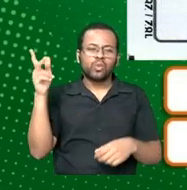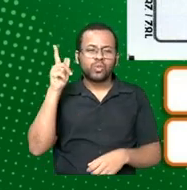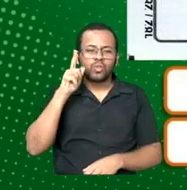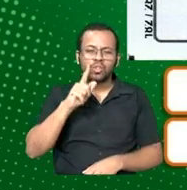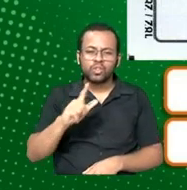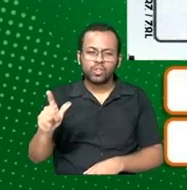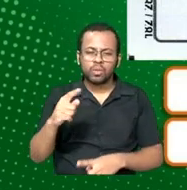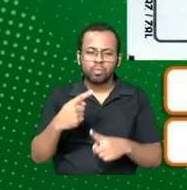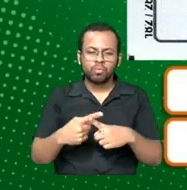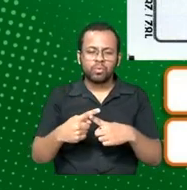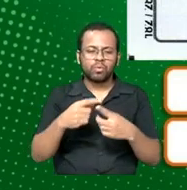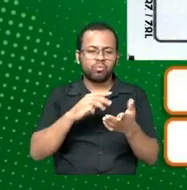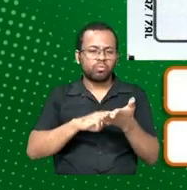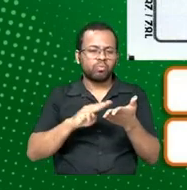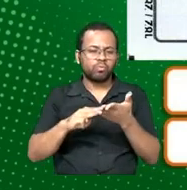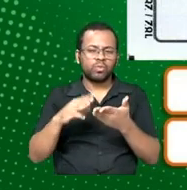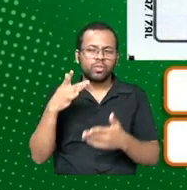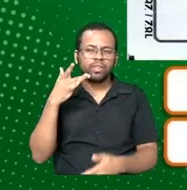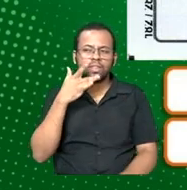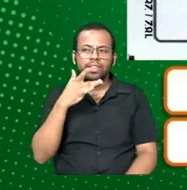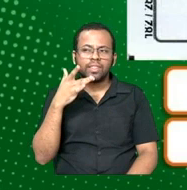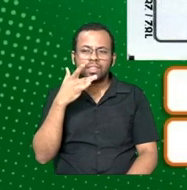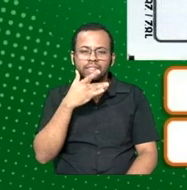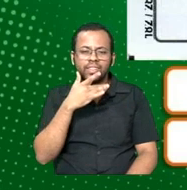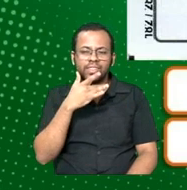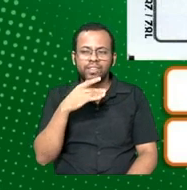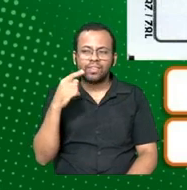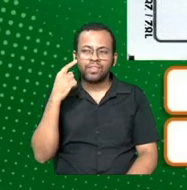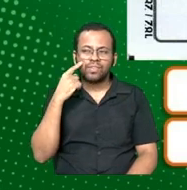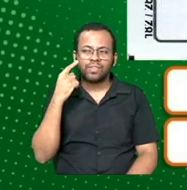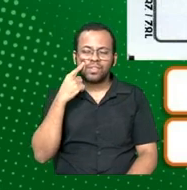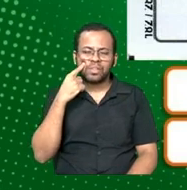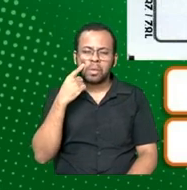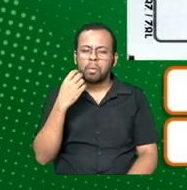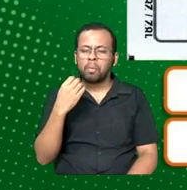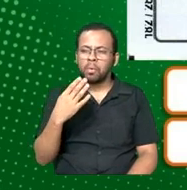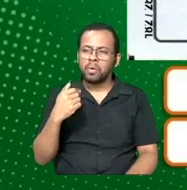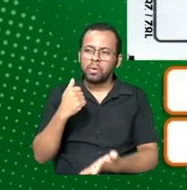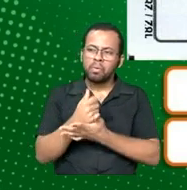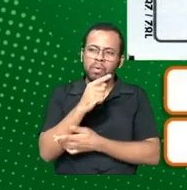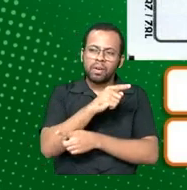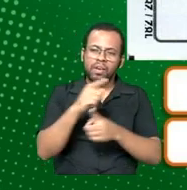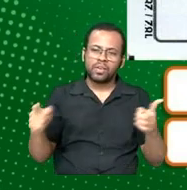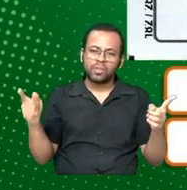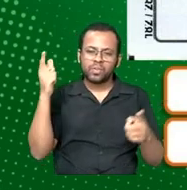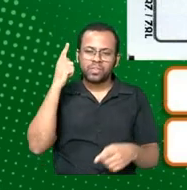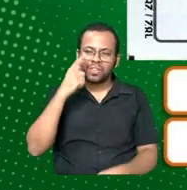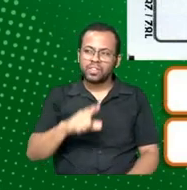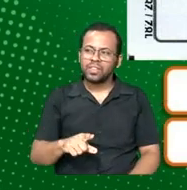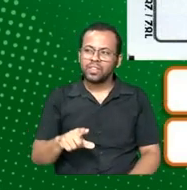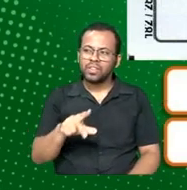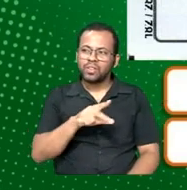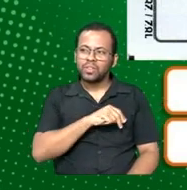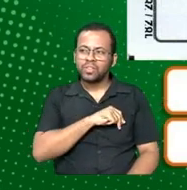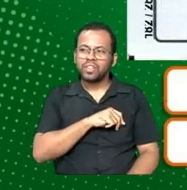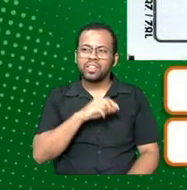porque o pastel aí me deu agora uma vontade eu pastel e adquiriu